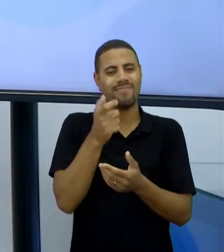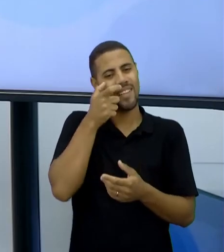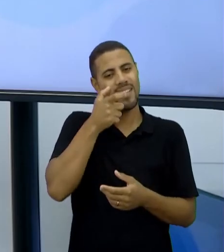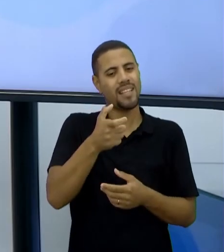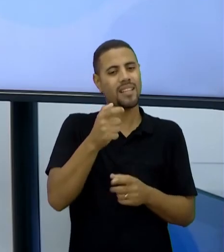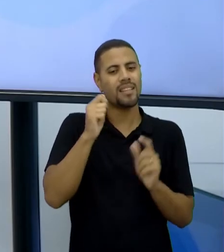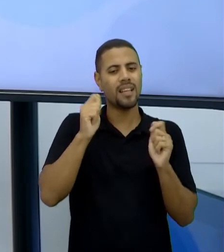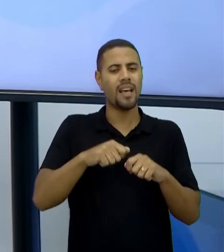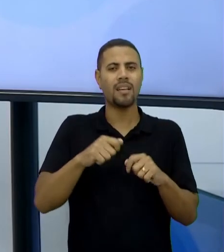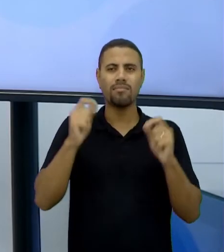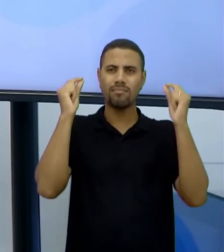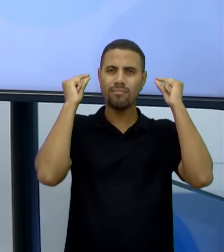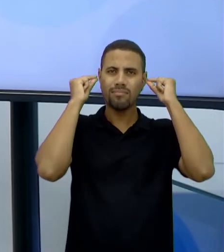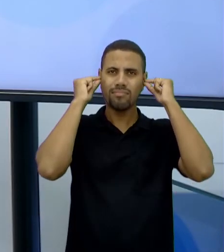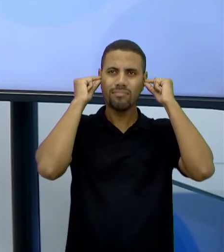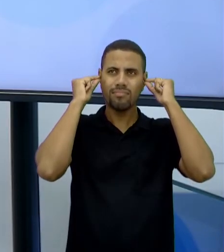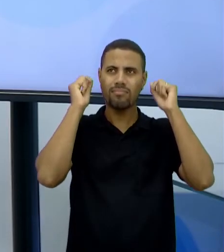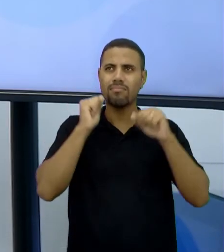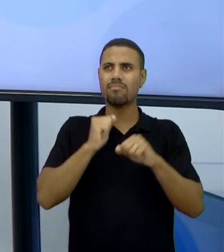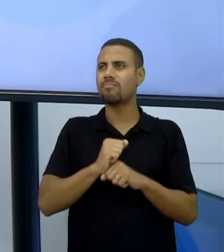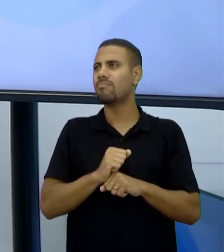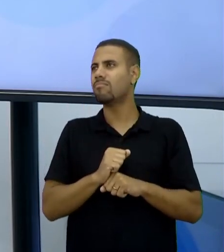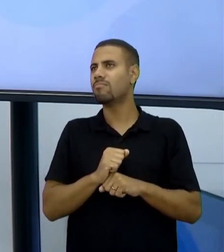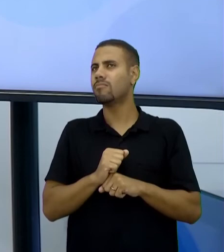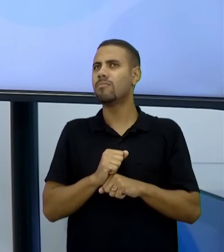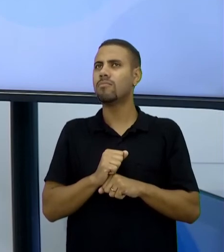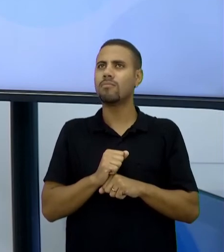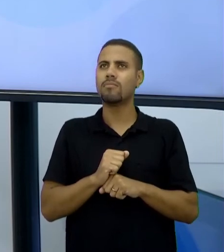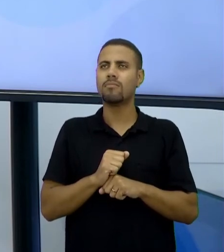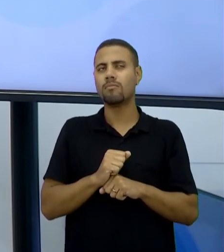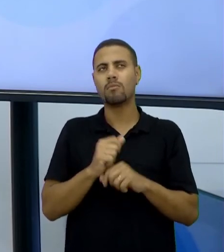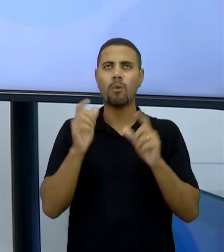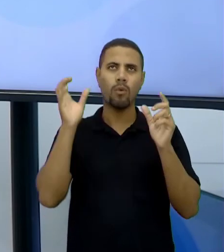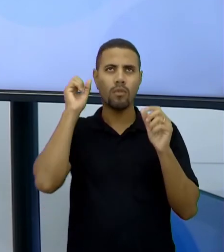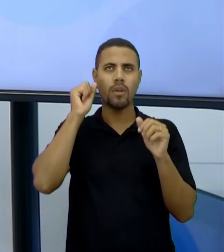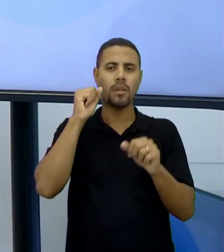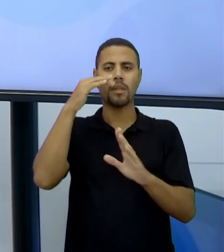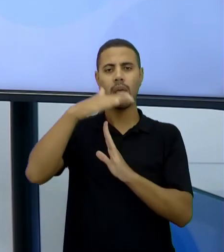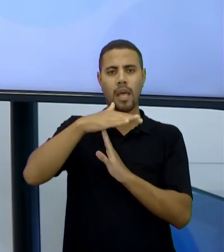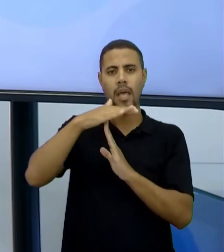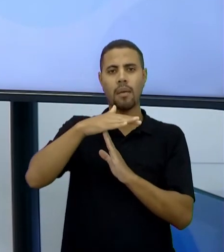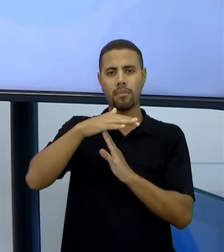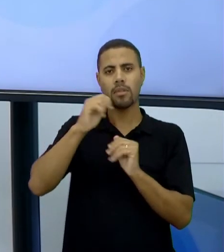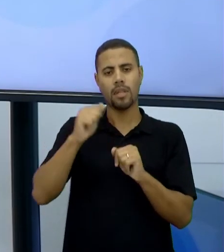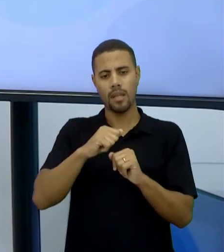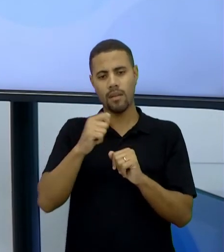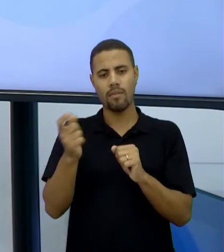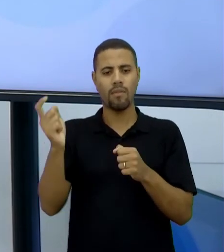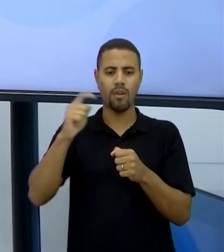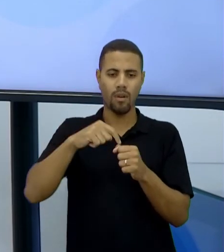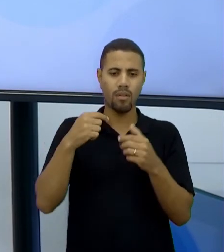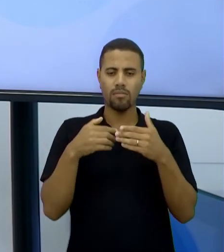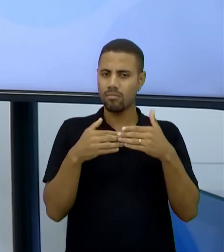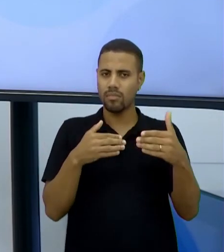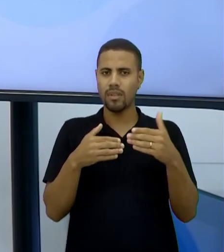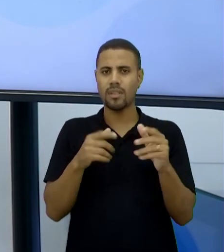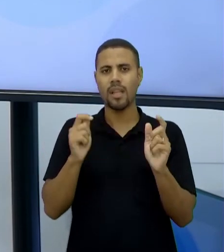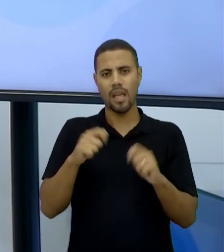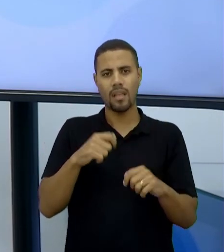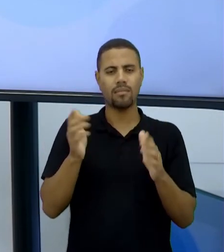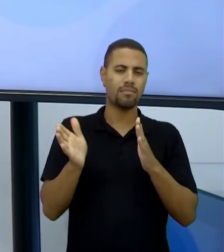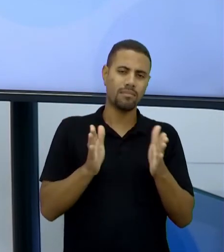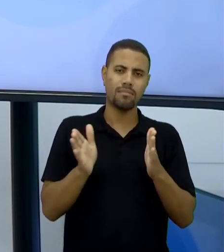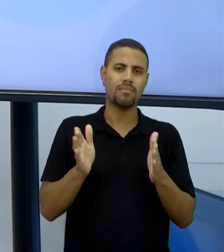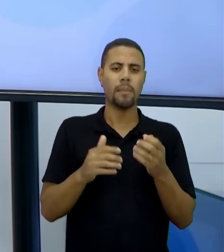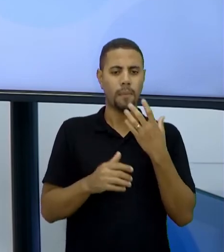eu posso parar a qualquer momento, voltar, então eu tenho é mais flexível, né, do que